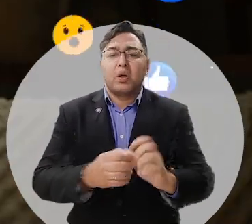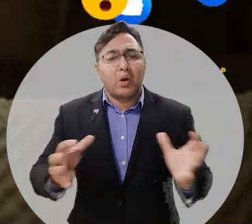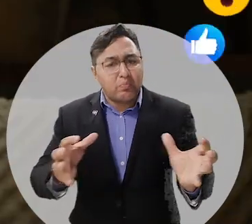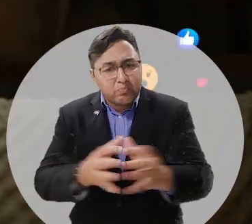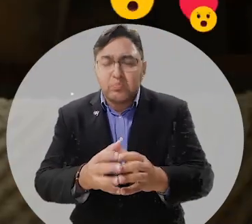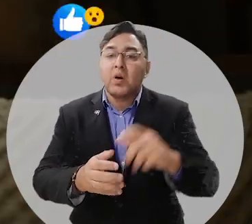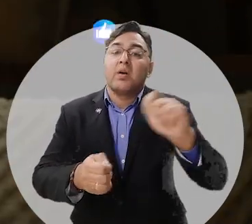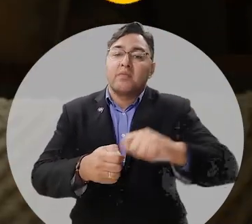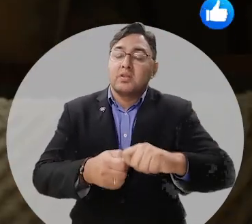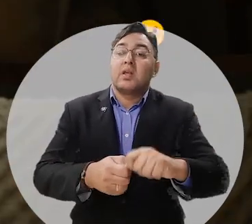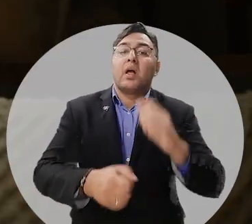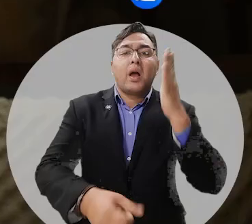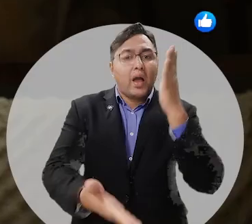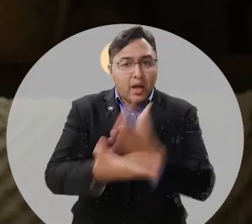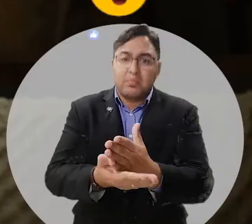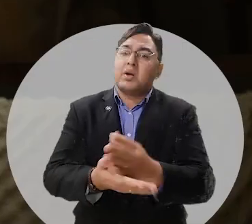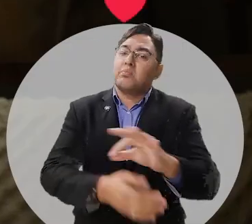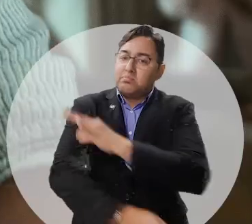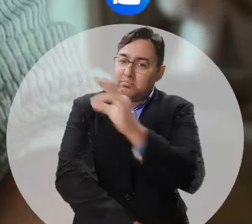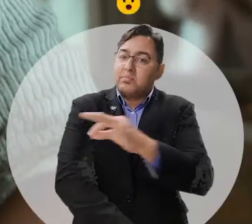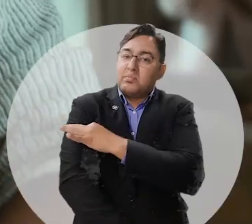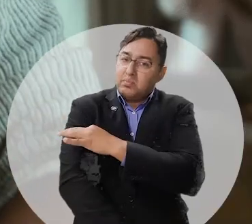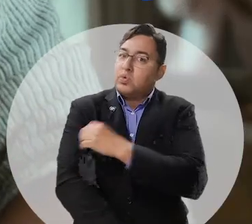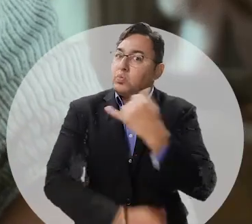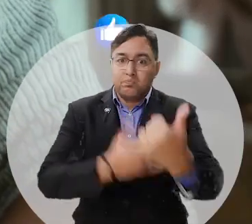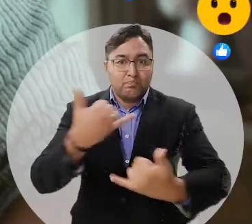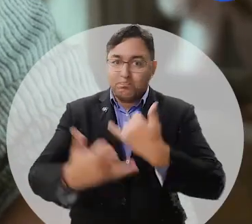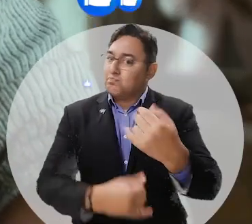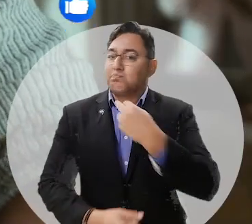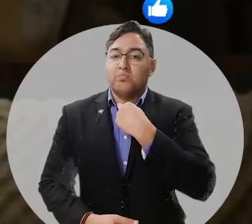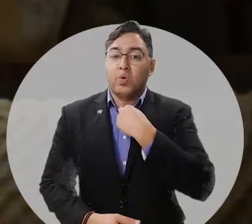um mutirão para acabar com o foco do mosquito. Com a dengue